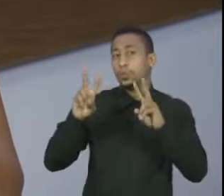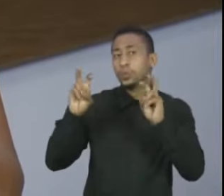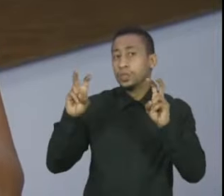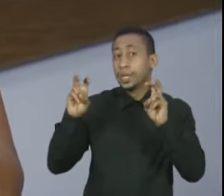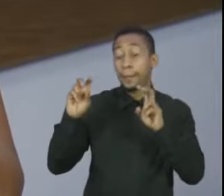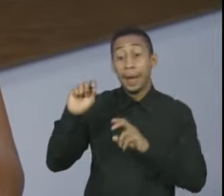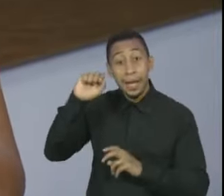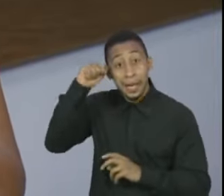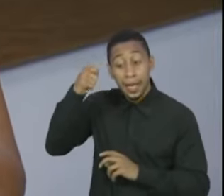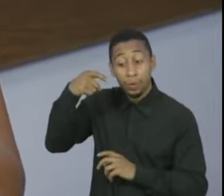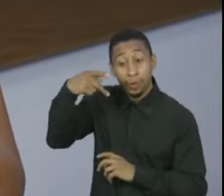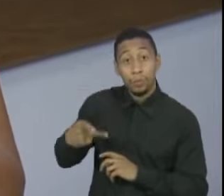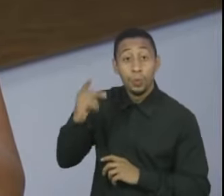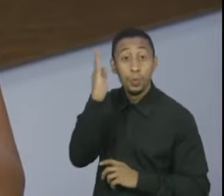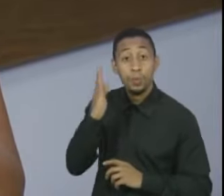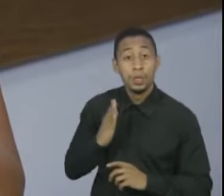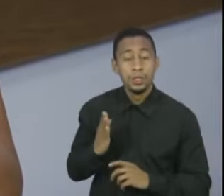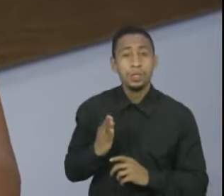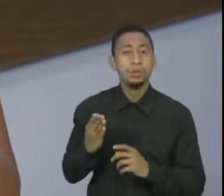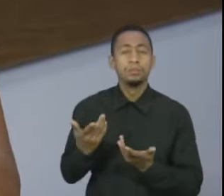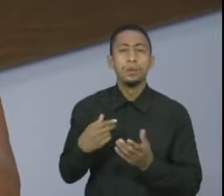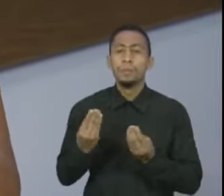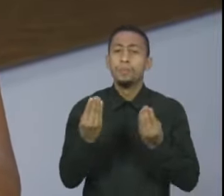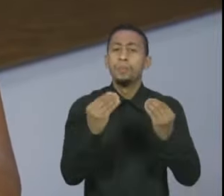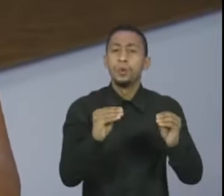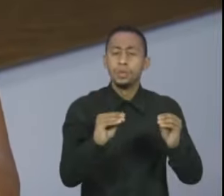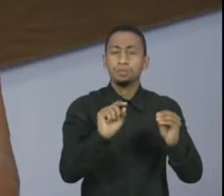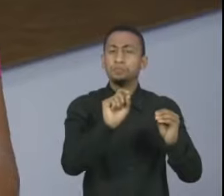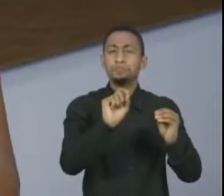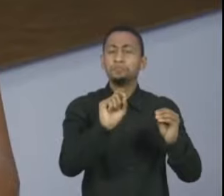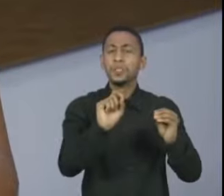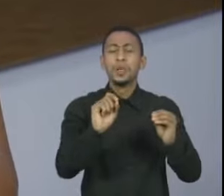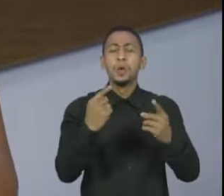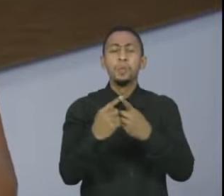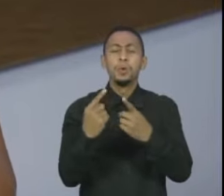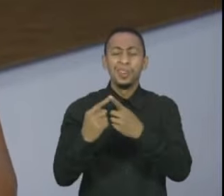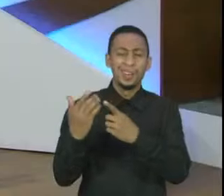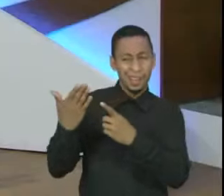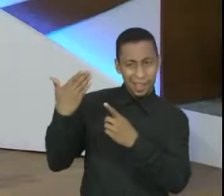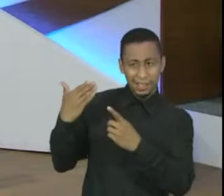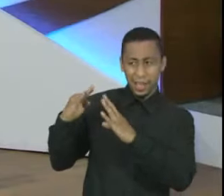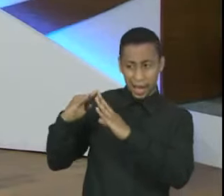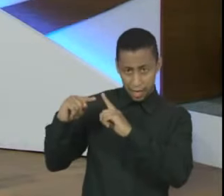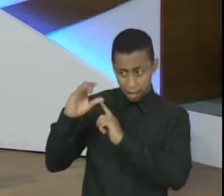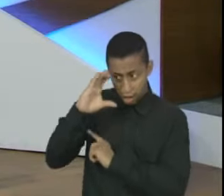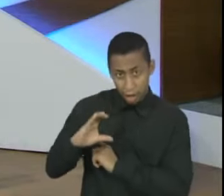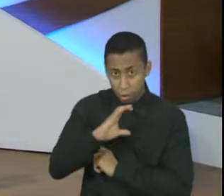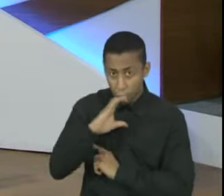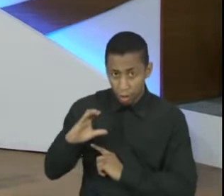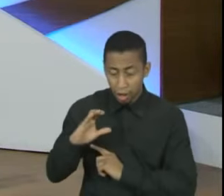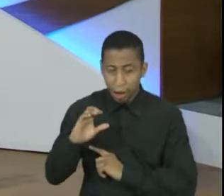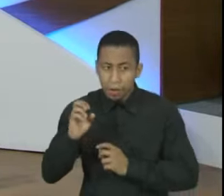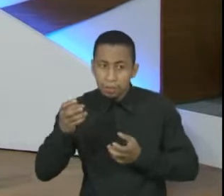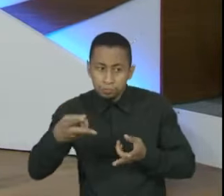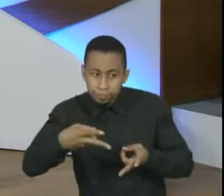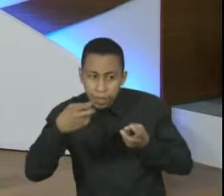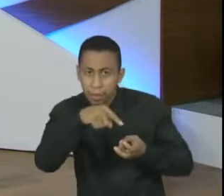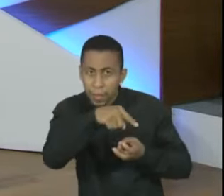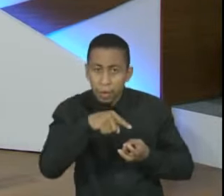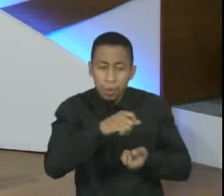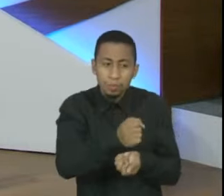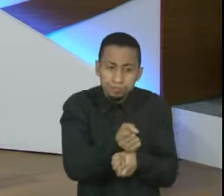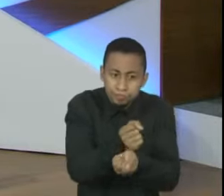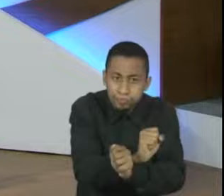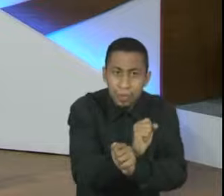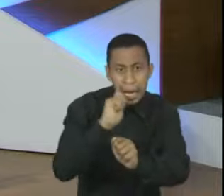qual o motivos pelo qual a igreja se calou diante do Massacre da exploração do negro a partir do século